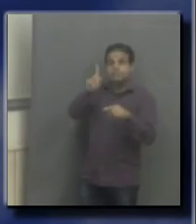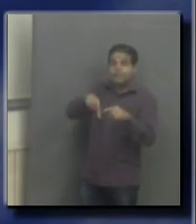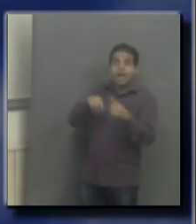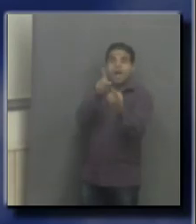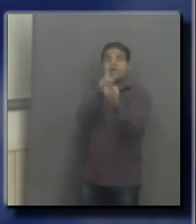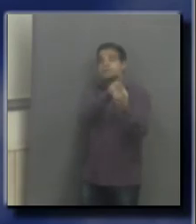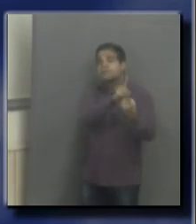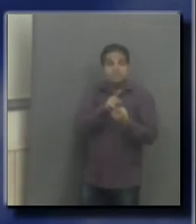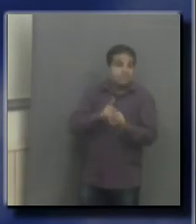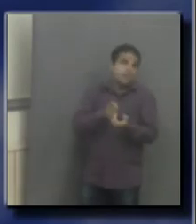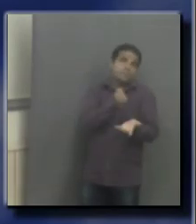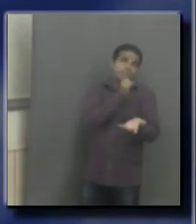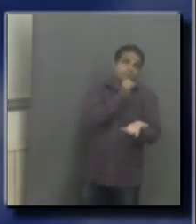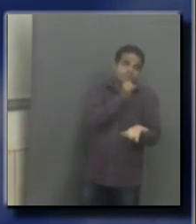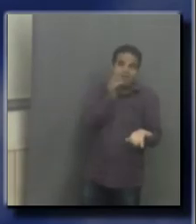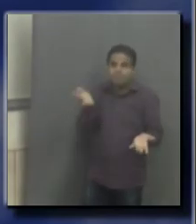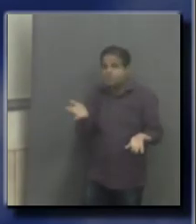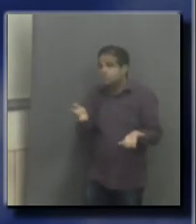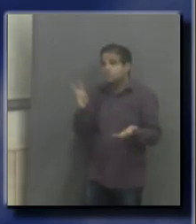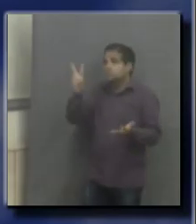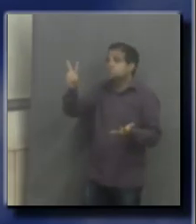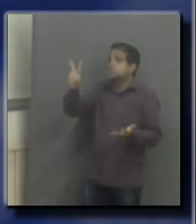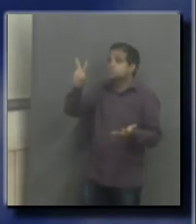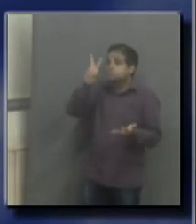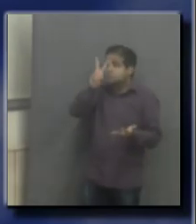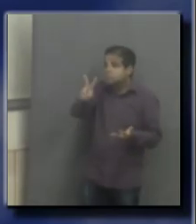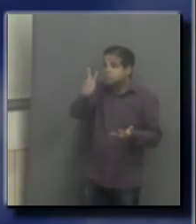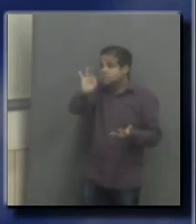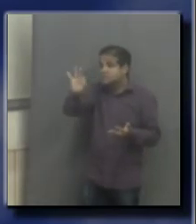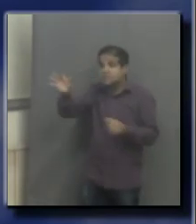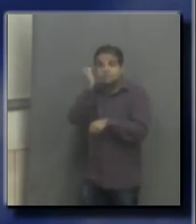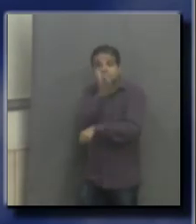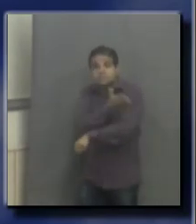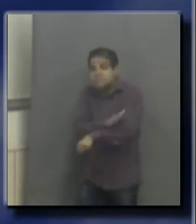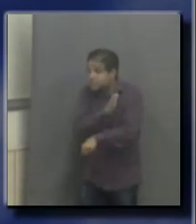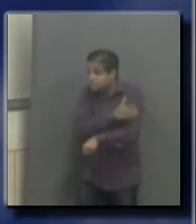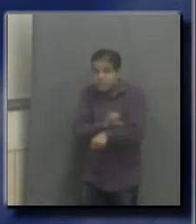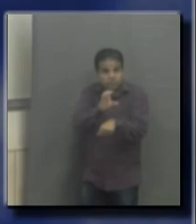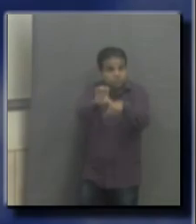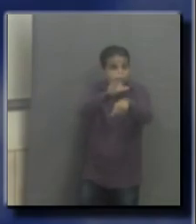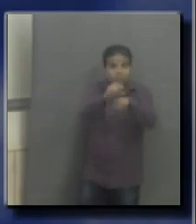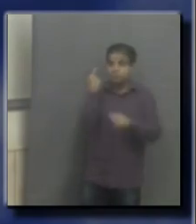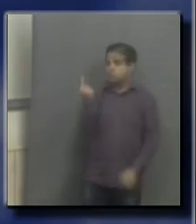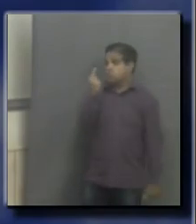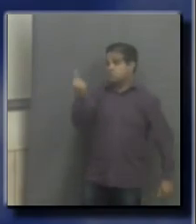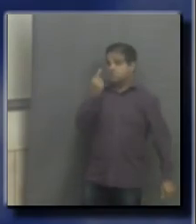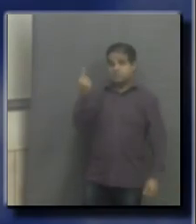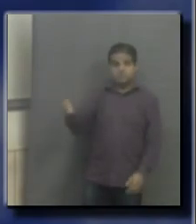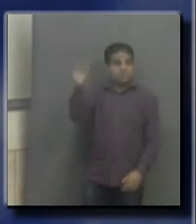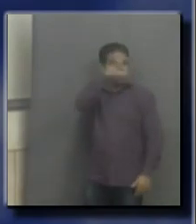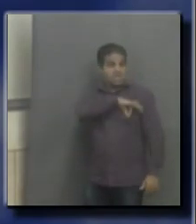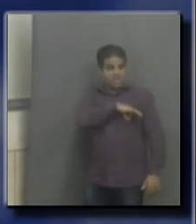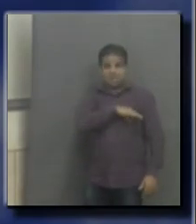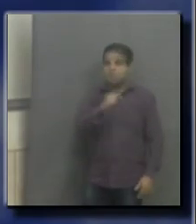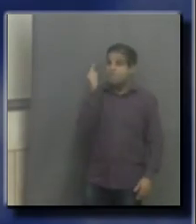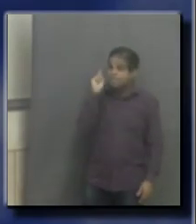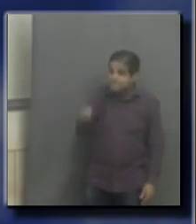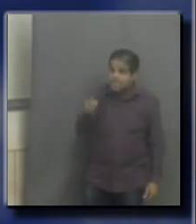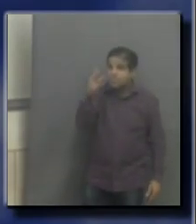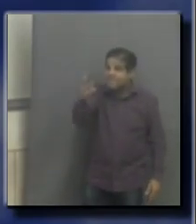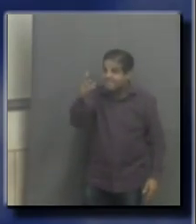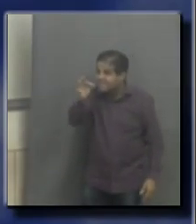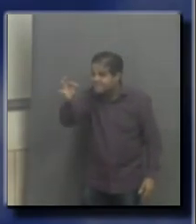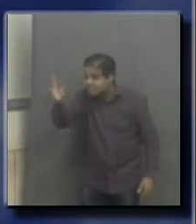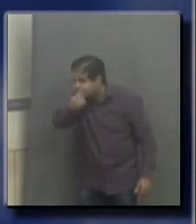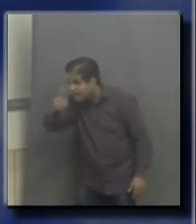por exemplo, 200 estagiários de um curso sozinho, ganhando R$